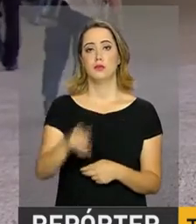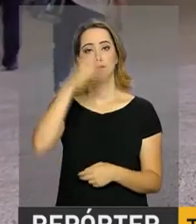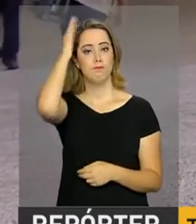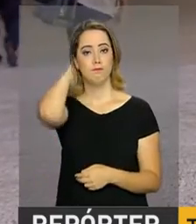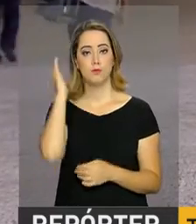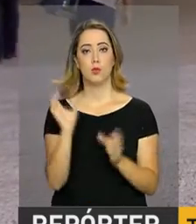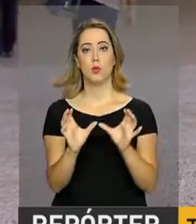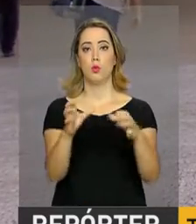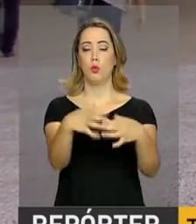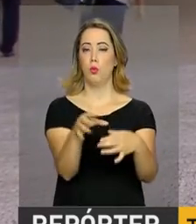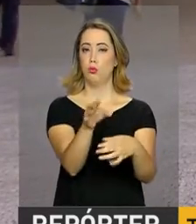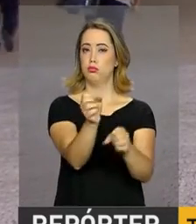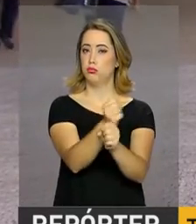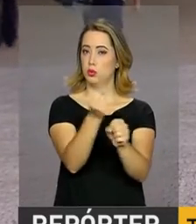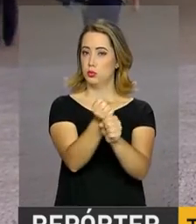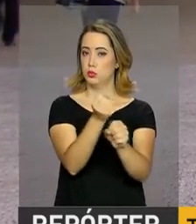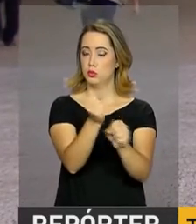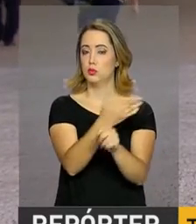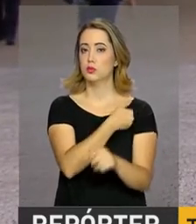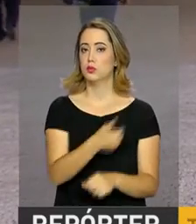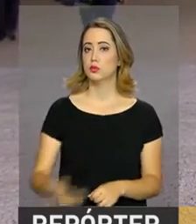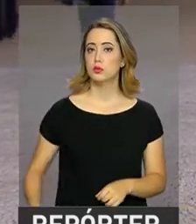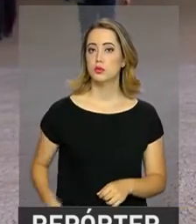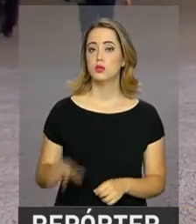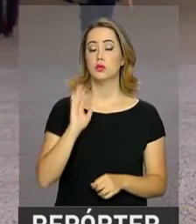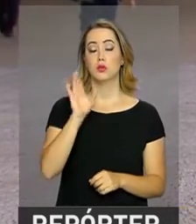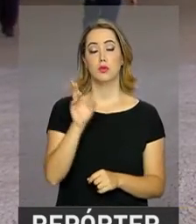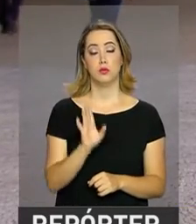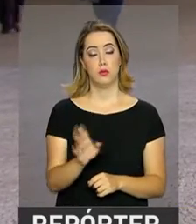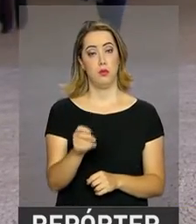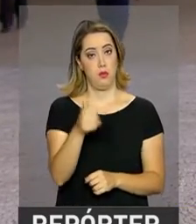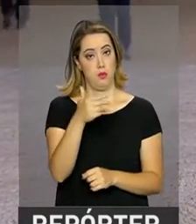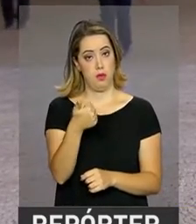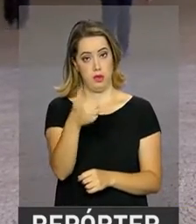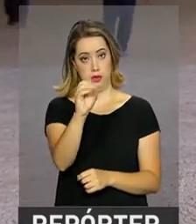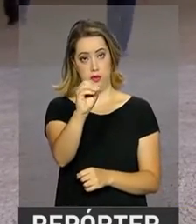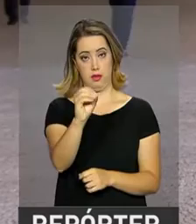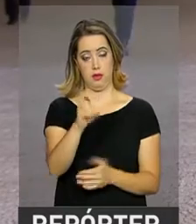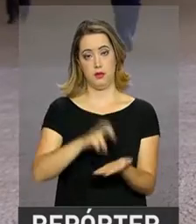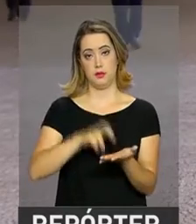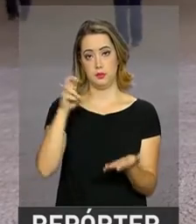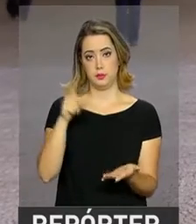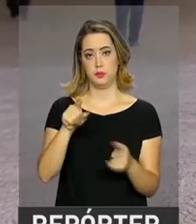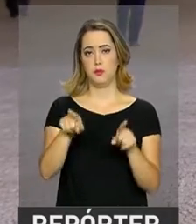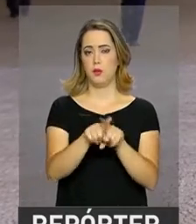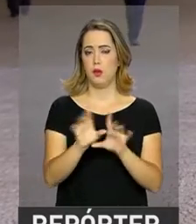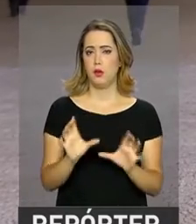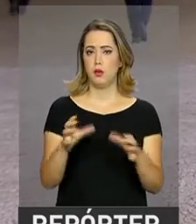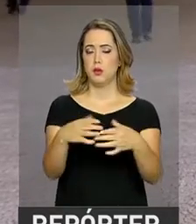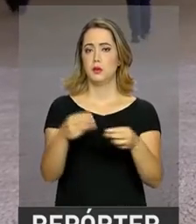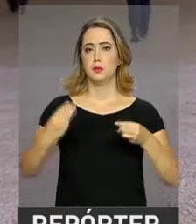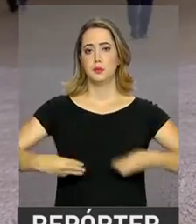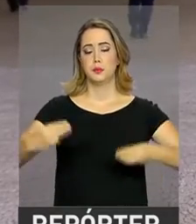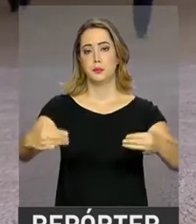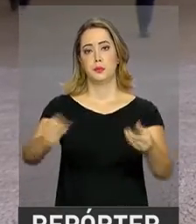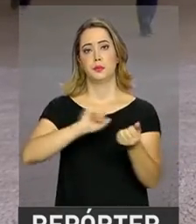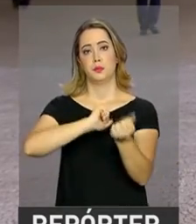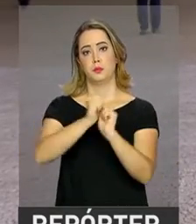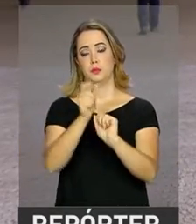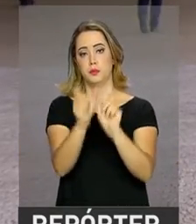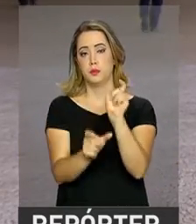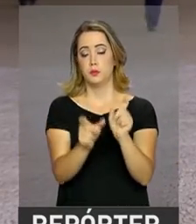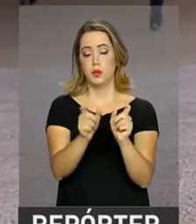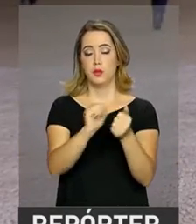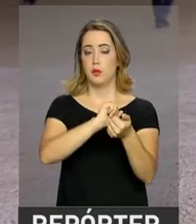do governo daqui a pouco está marcada para as 10 horas da manhã entre os setores que compõem esse núcleo estão os ministérios dos transportes da